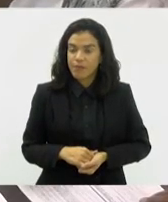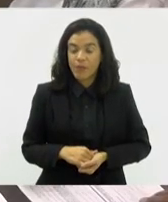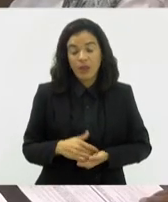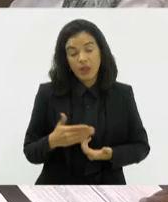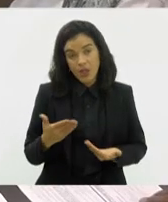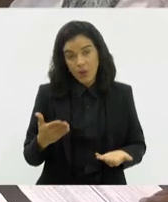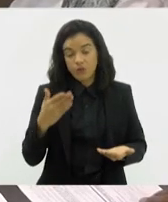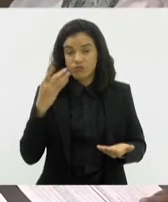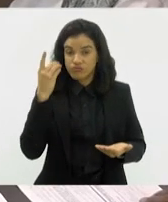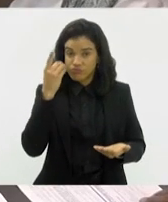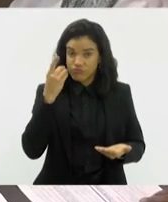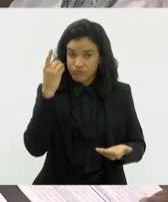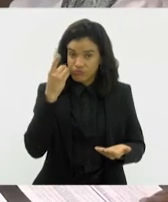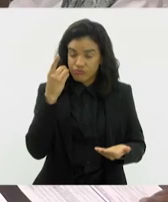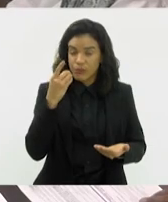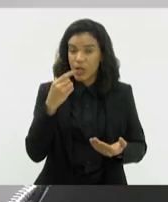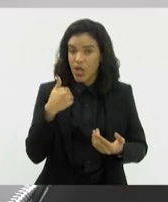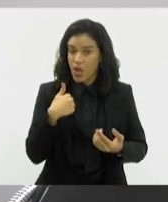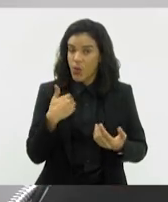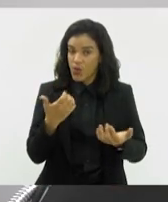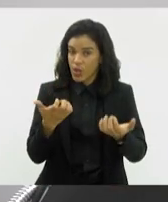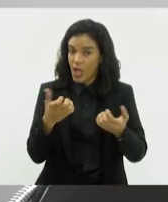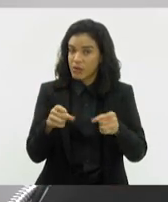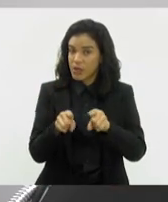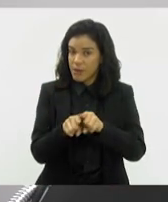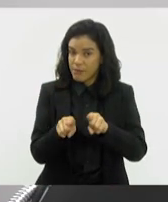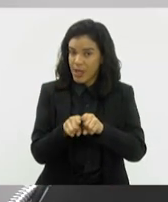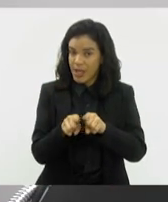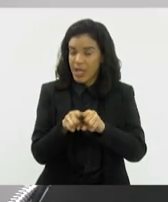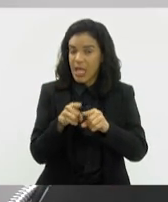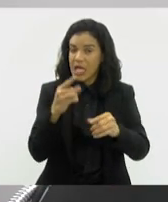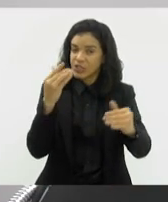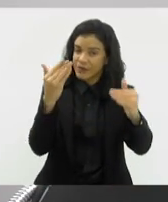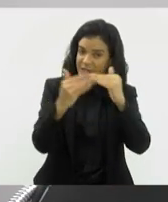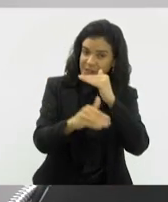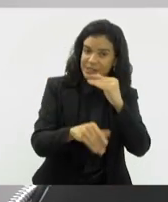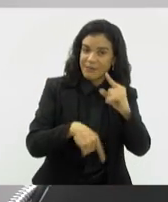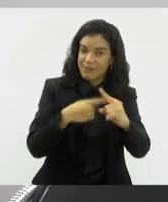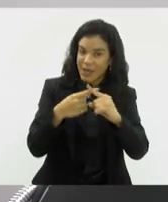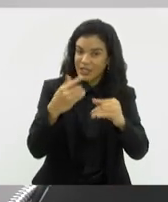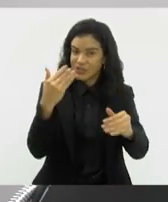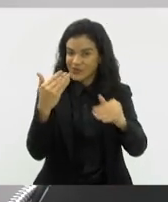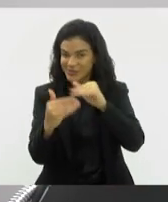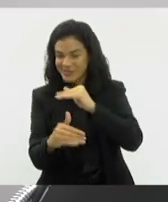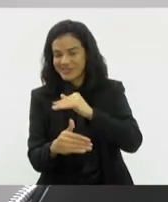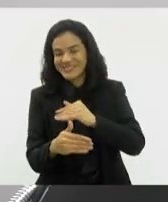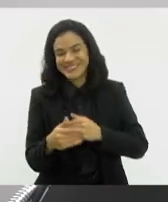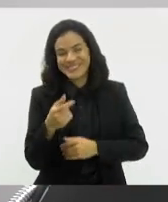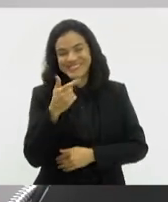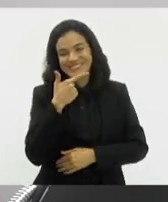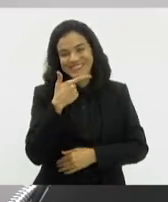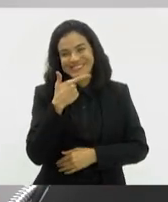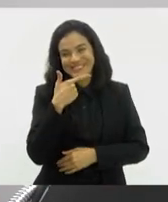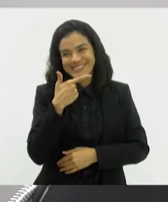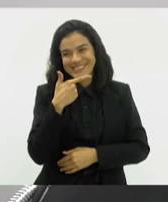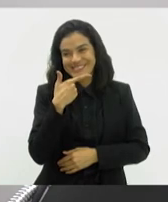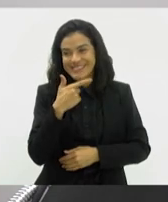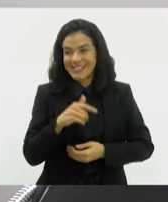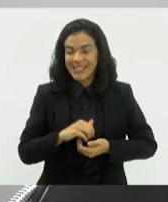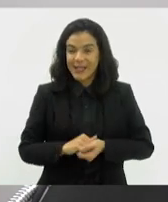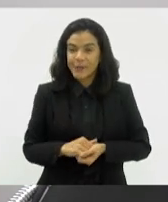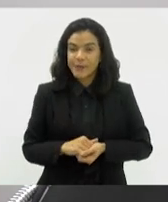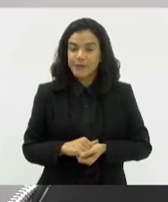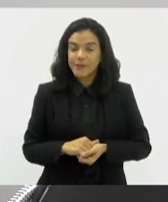divergência, eu quero também abrir a divergência da divergência. Isso aqui. Deputado Carlos